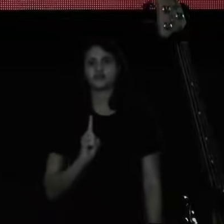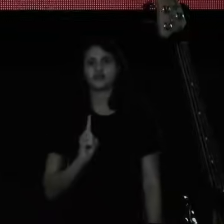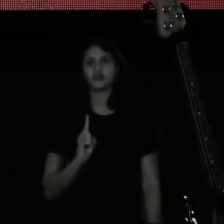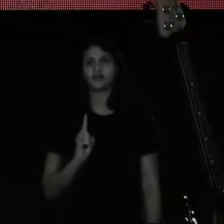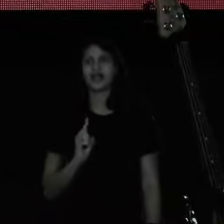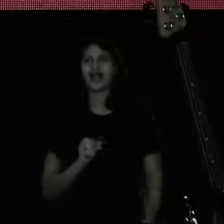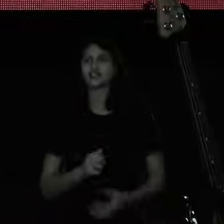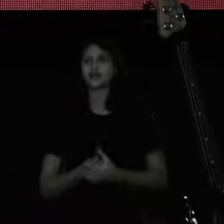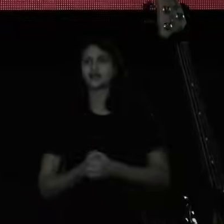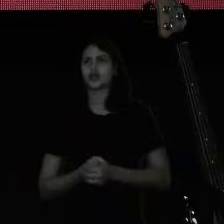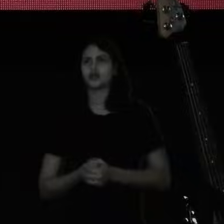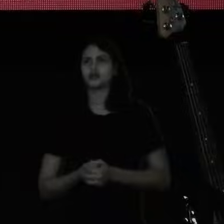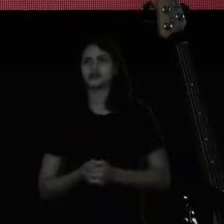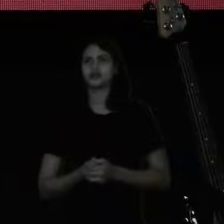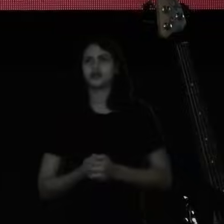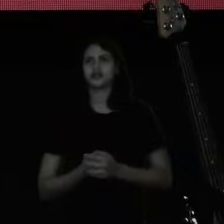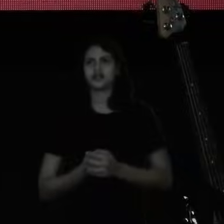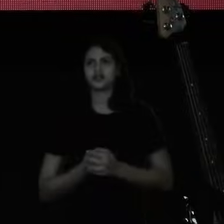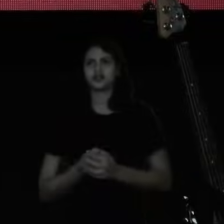por Deus.